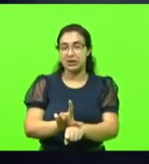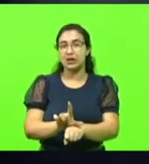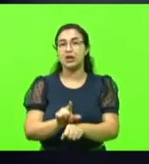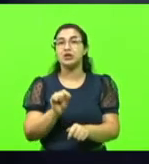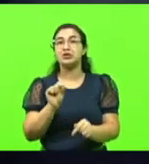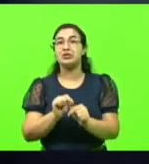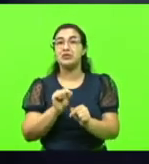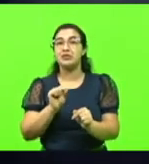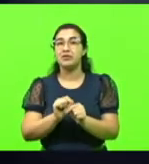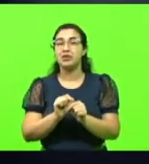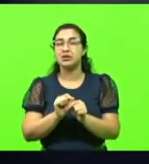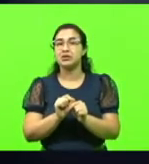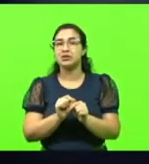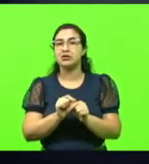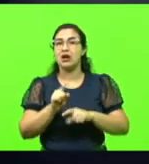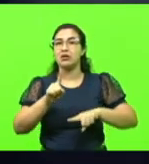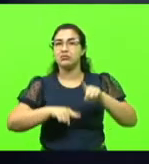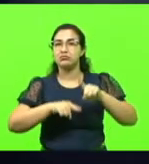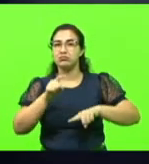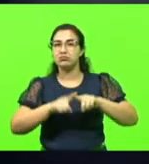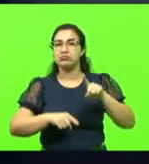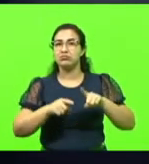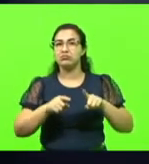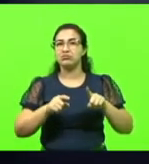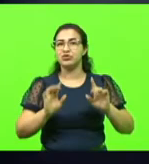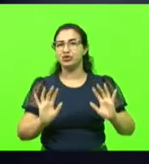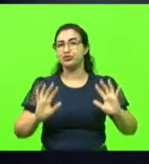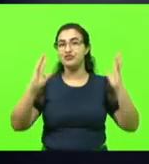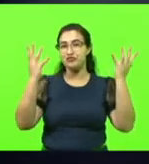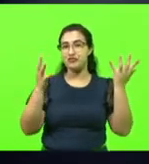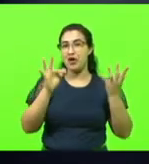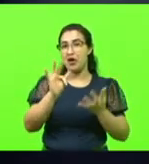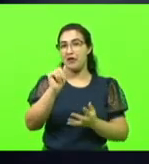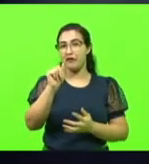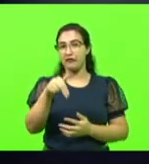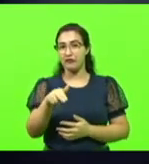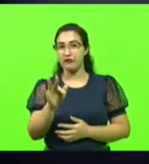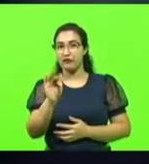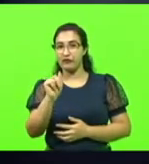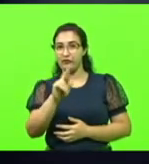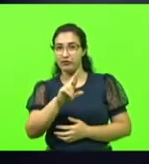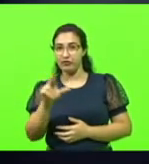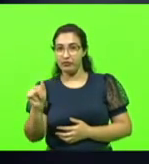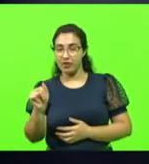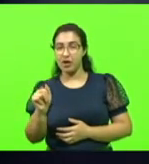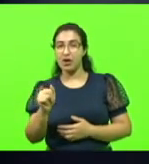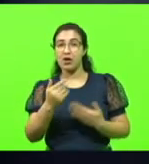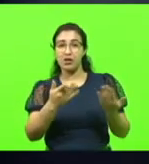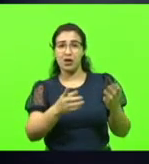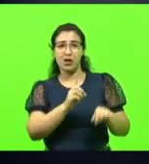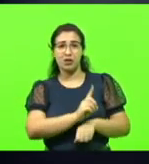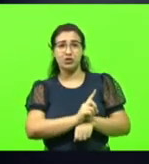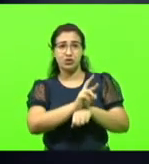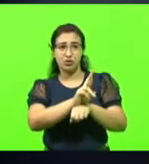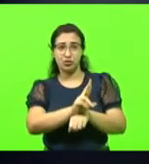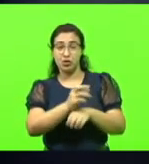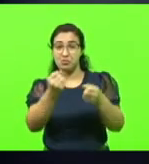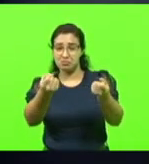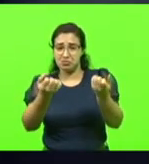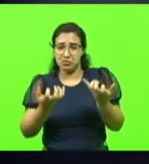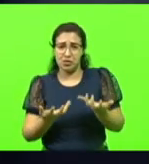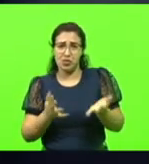tivesse instrumentos de fanfarra. E a diretora, gentilmente, conversando comigo, falou: olha, Márcio, a gente